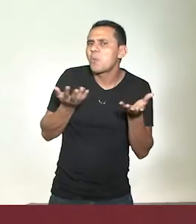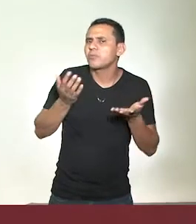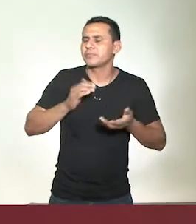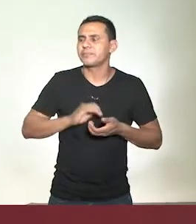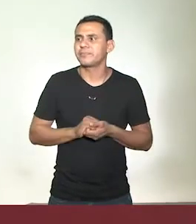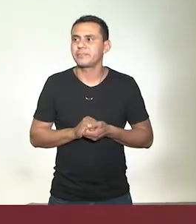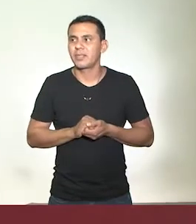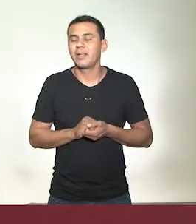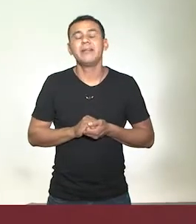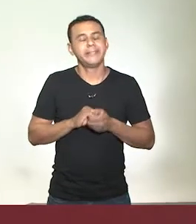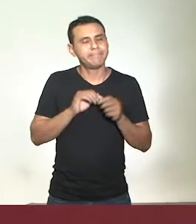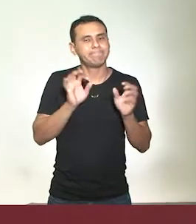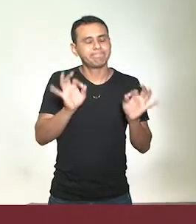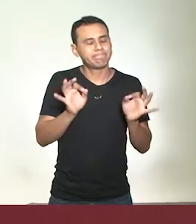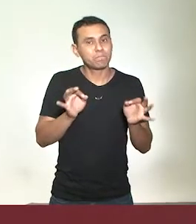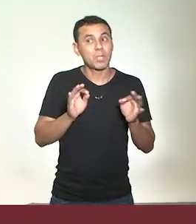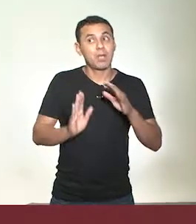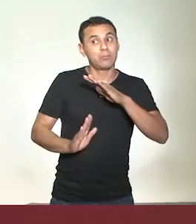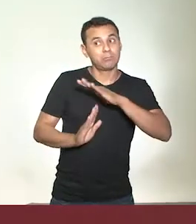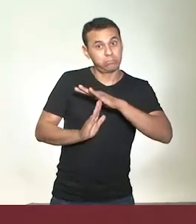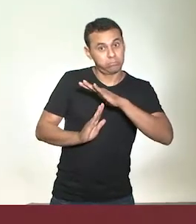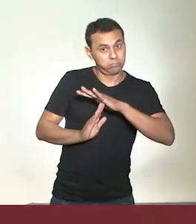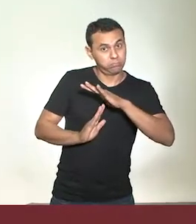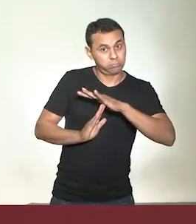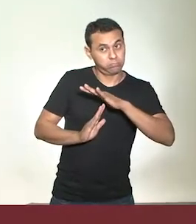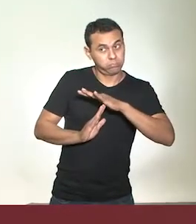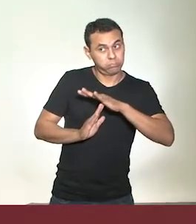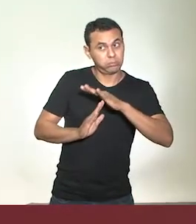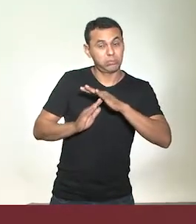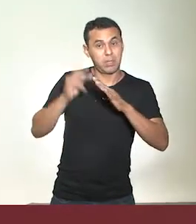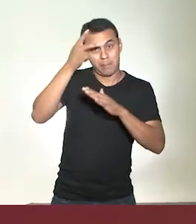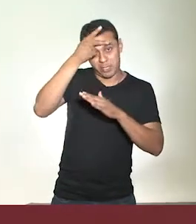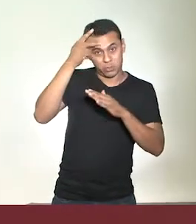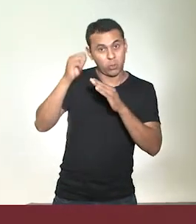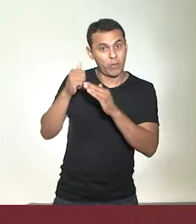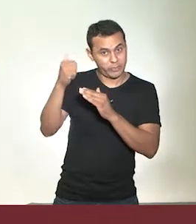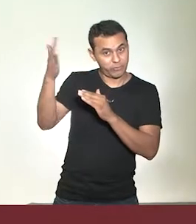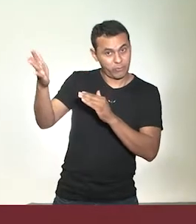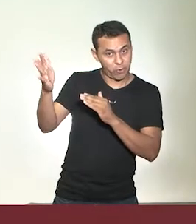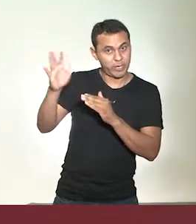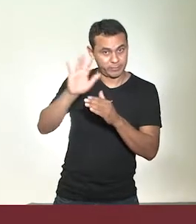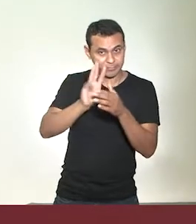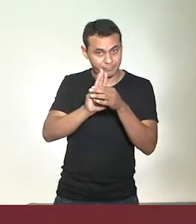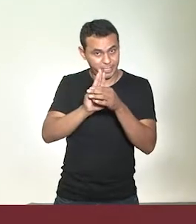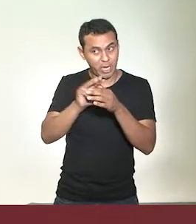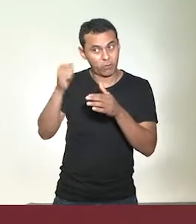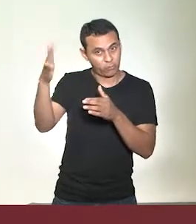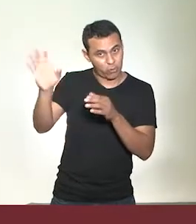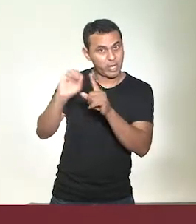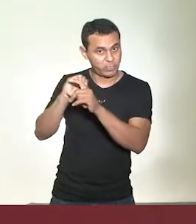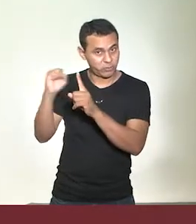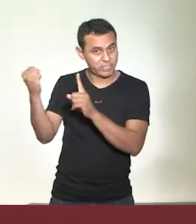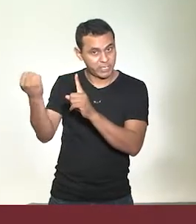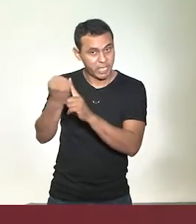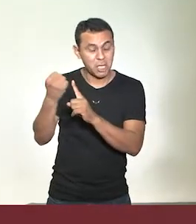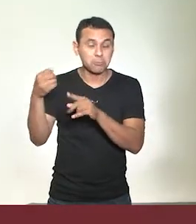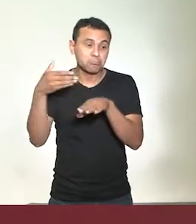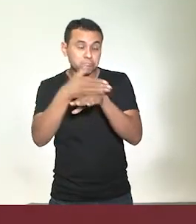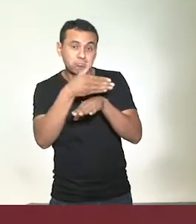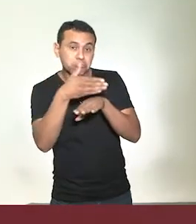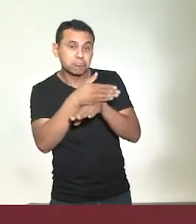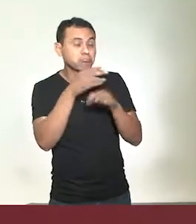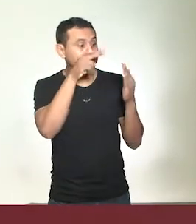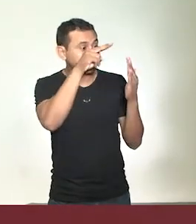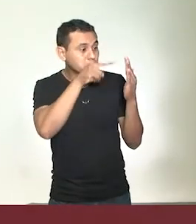odiamos a com a participação da consulta pública ou seja da comunidade externa né da sociedade para que